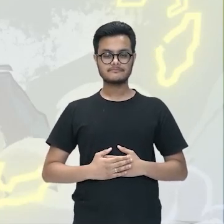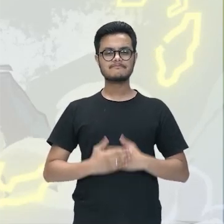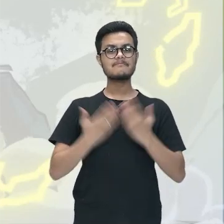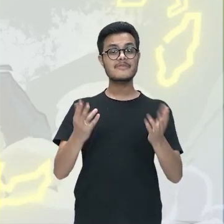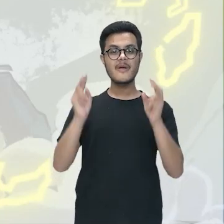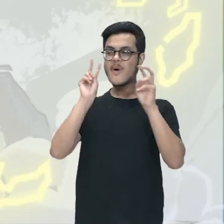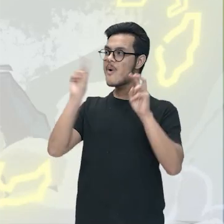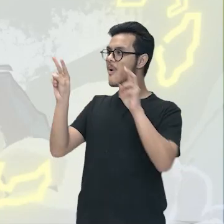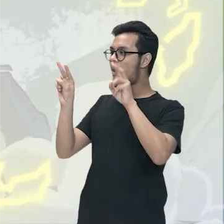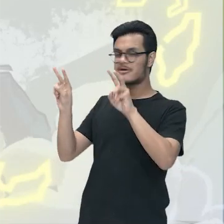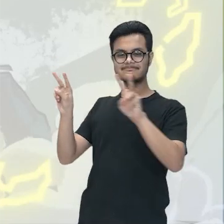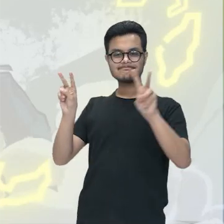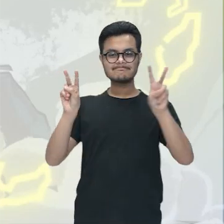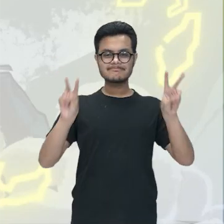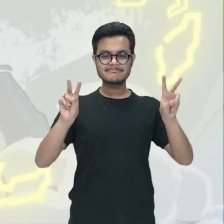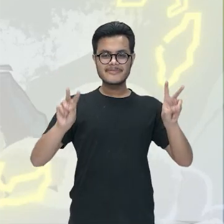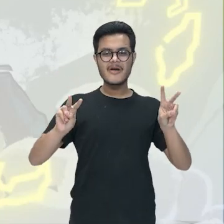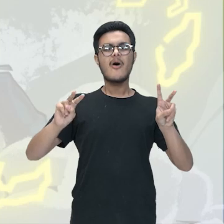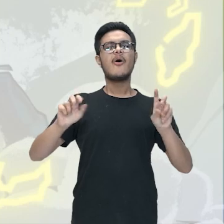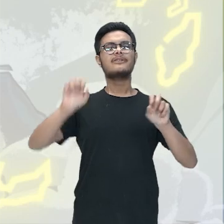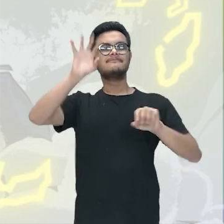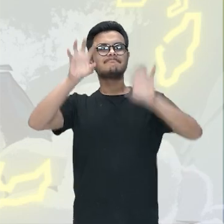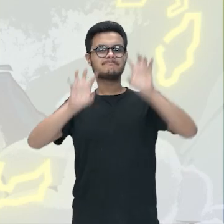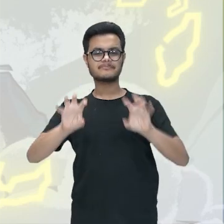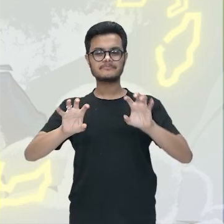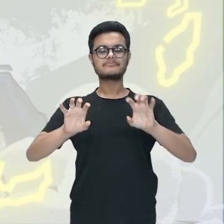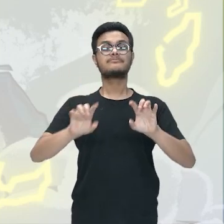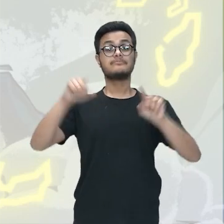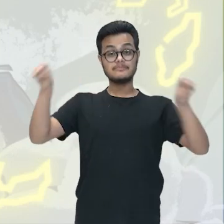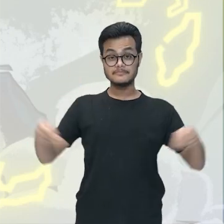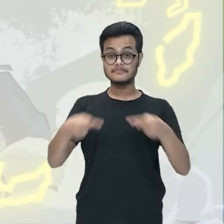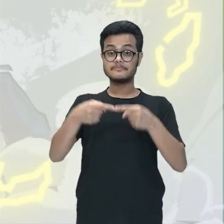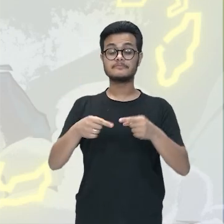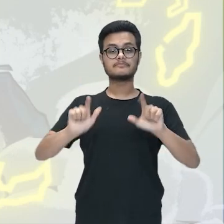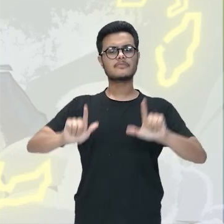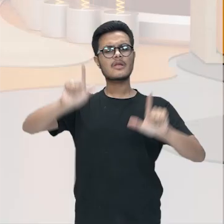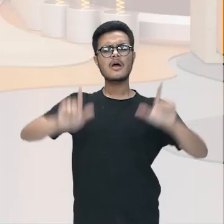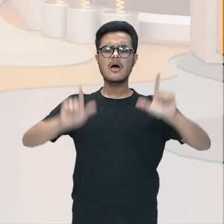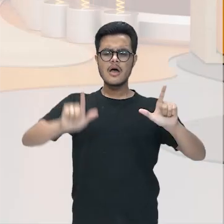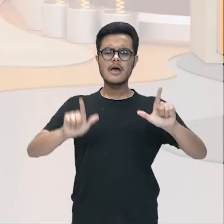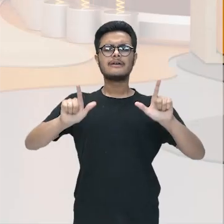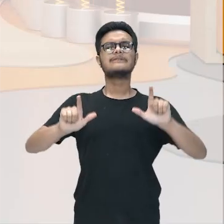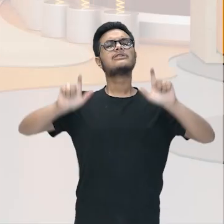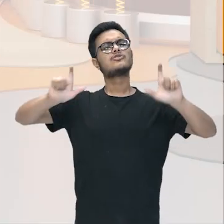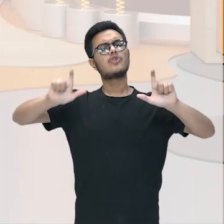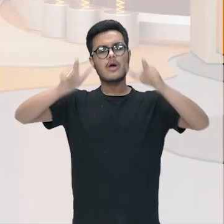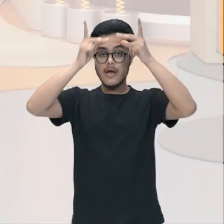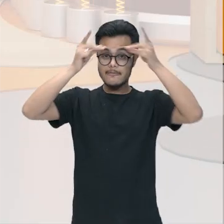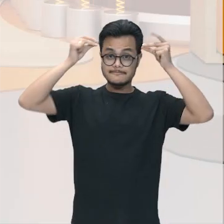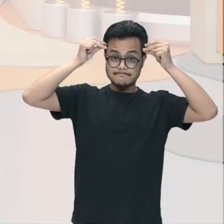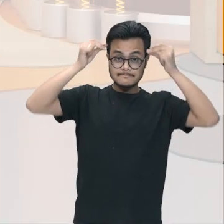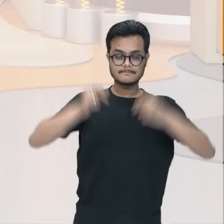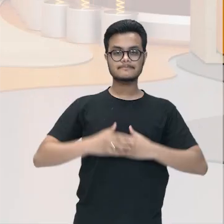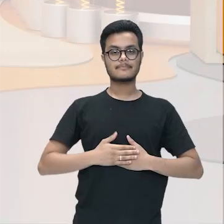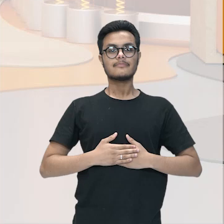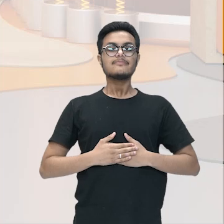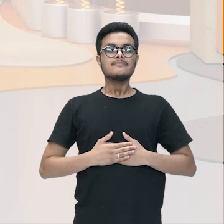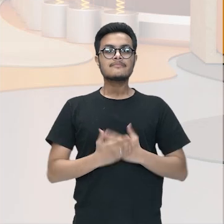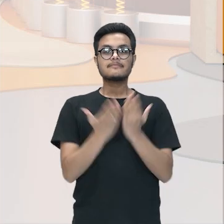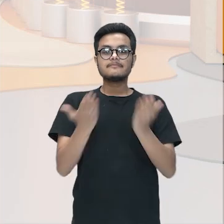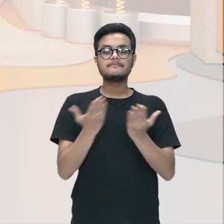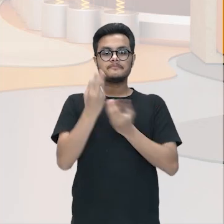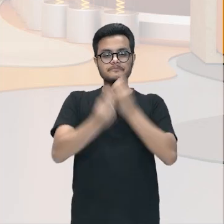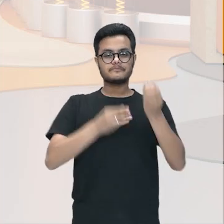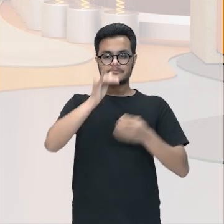a formação, então, aí, do mapinha aí, ligado, então, aí a essa Grécia Antiga. Olha